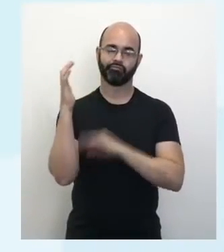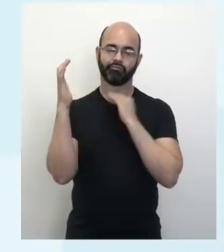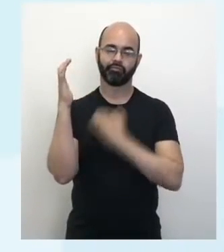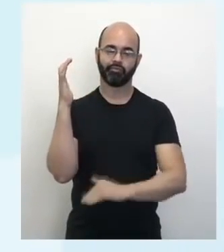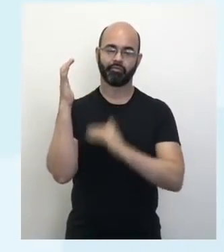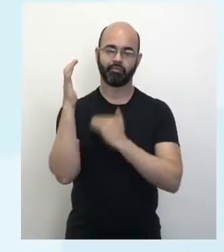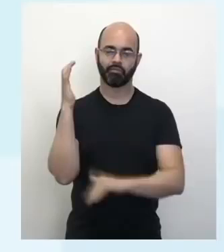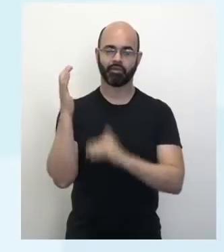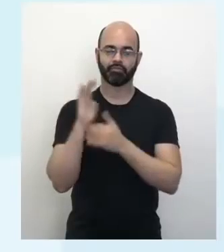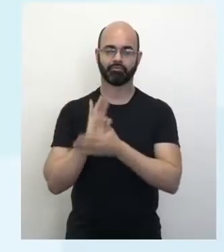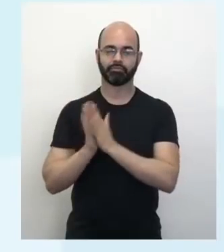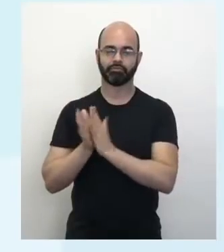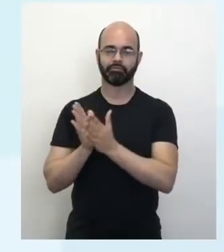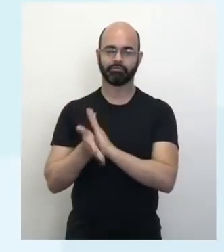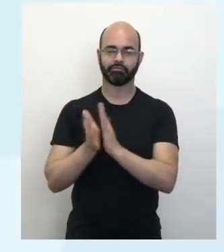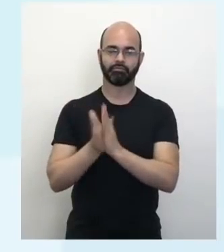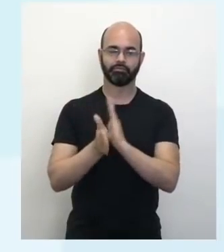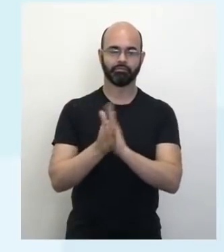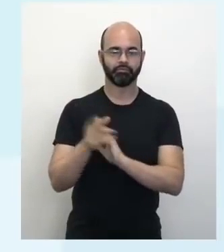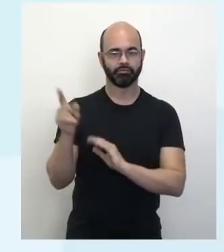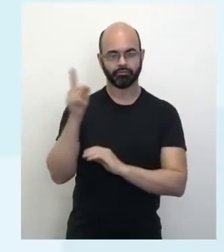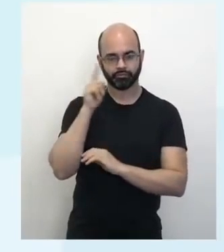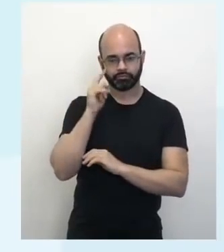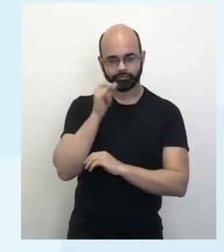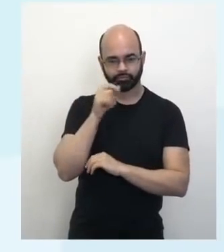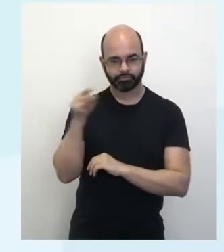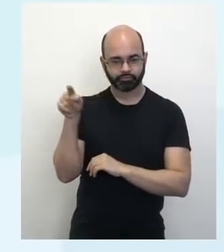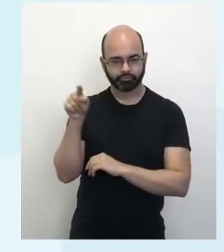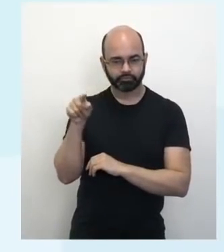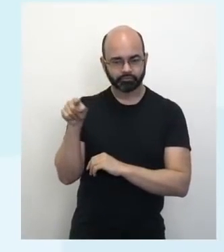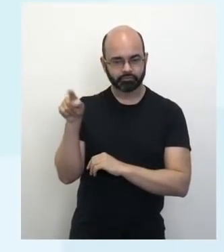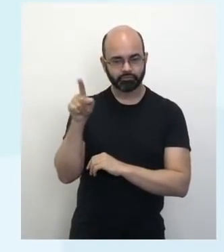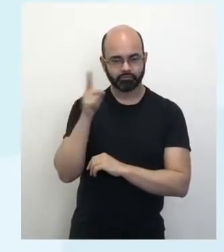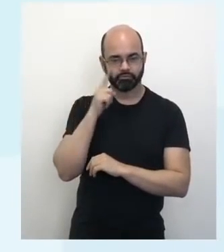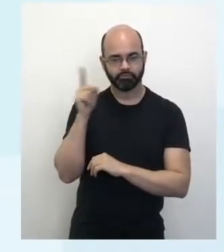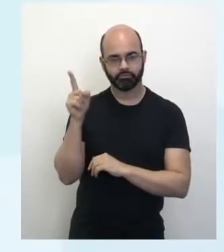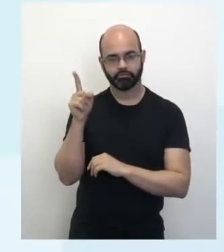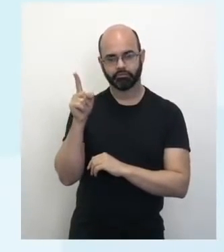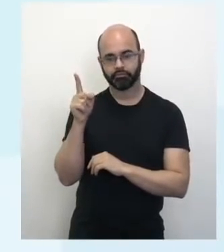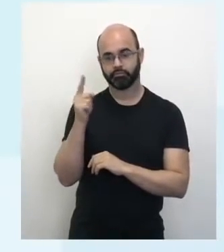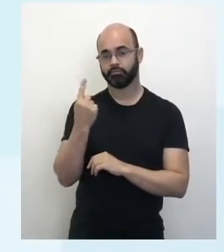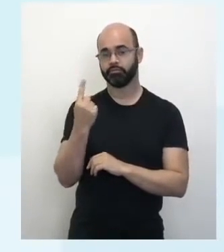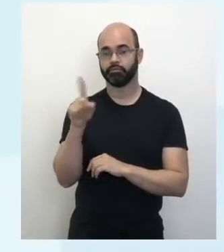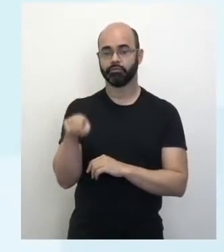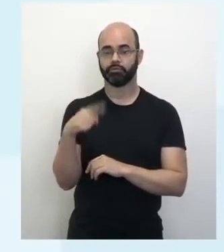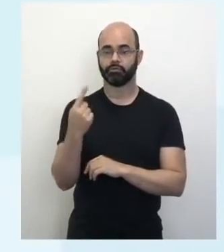indígena, que é bem baixo. Né? Essa daqui, por exemplo, de todo esse território, somente